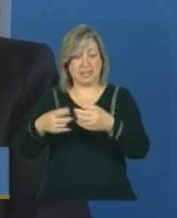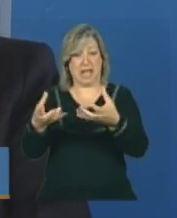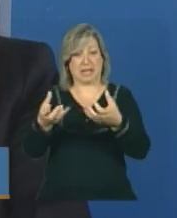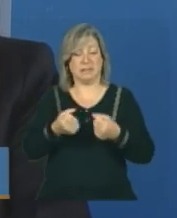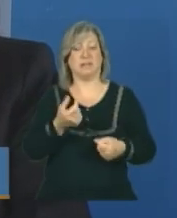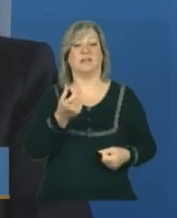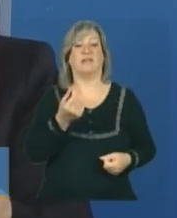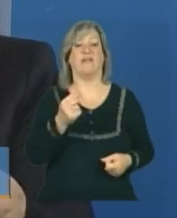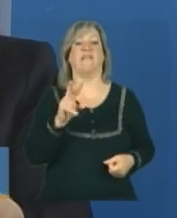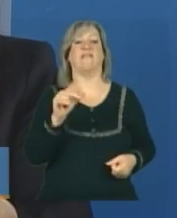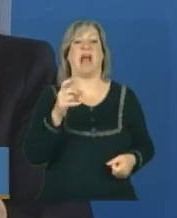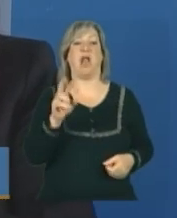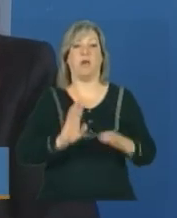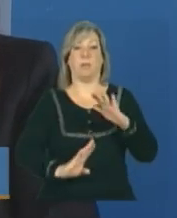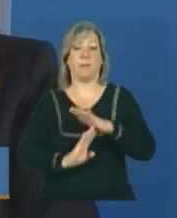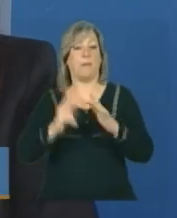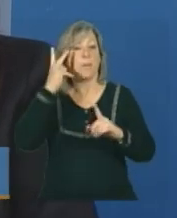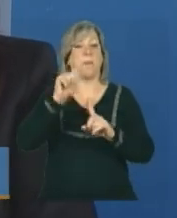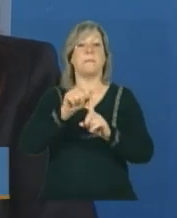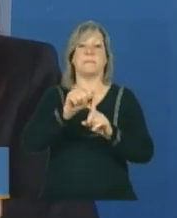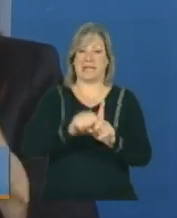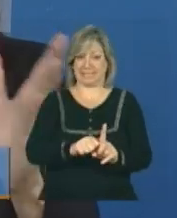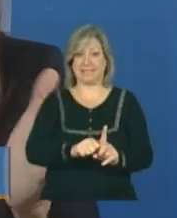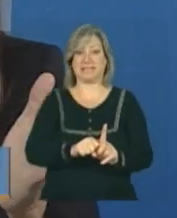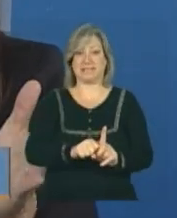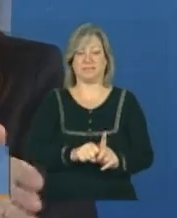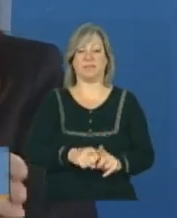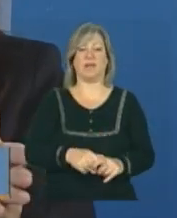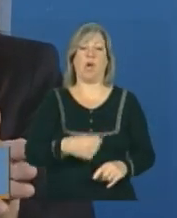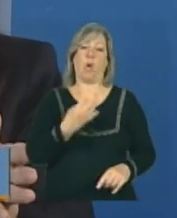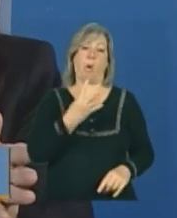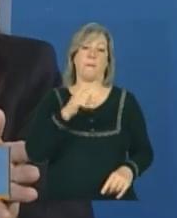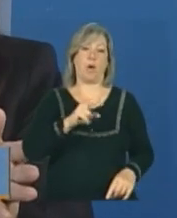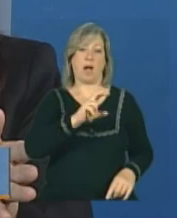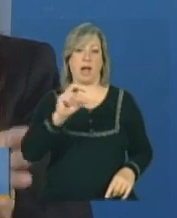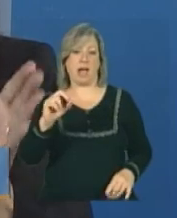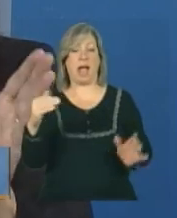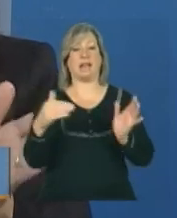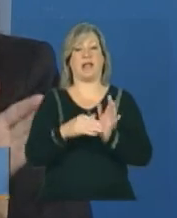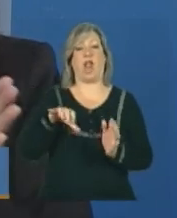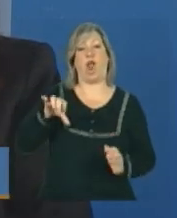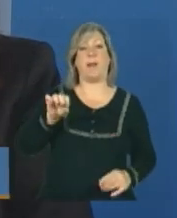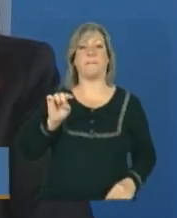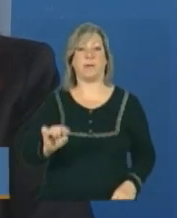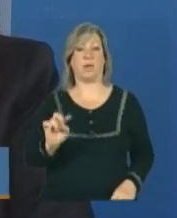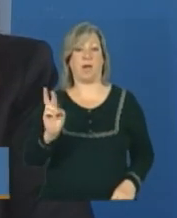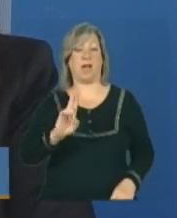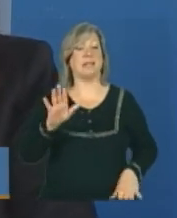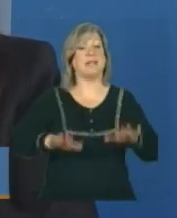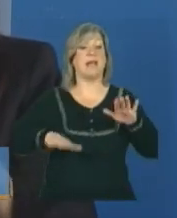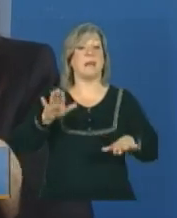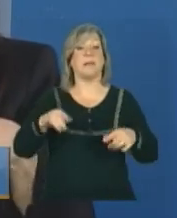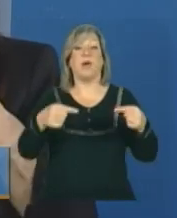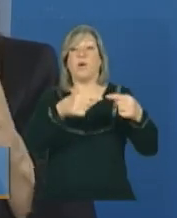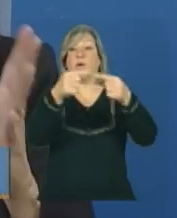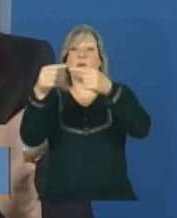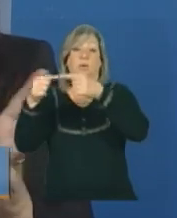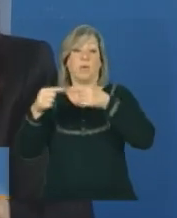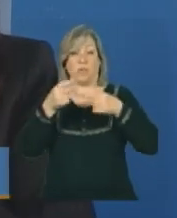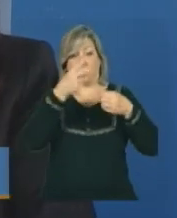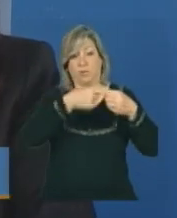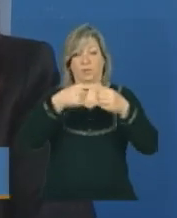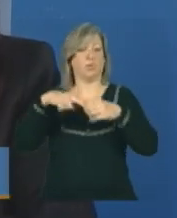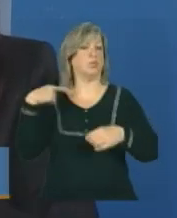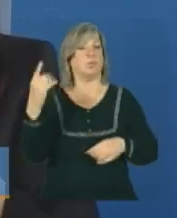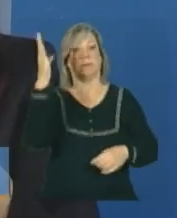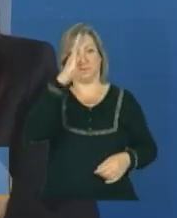determinado valor mês, né, que varia de R$ 4.500 a R$ 9.000, dependendo do porte. E isso é de amplo conhecimento